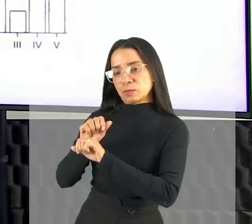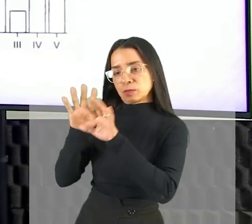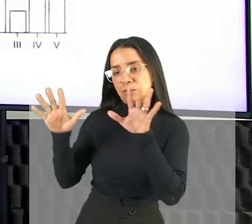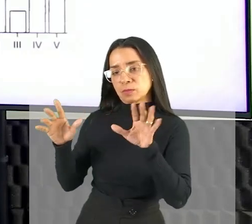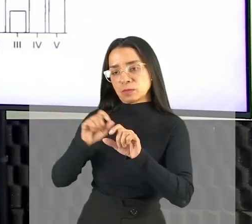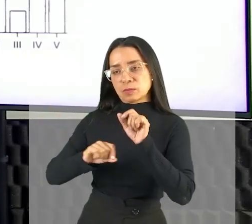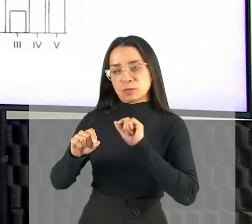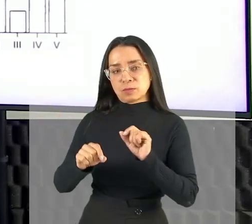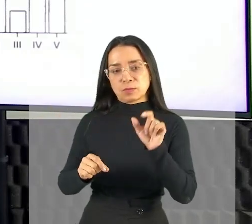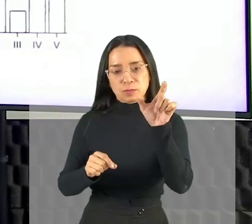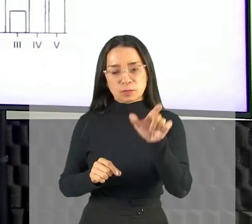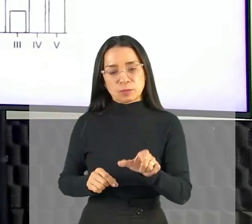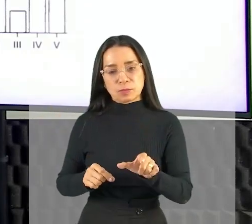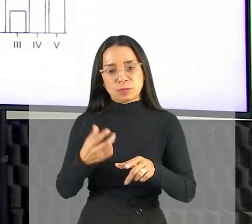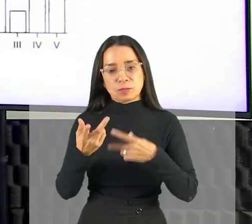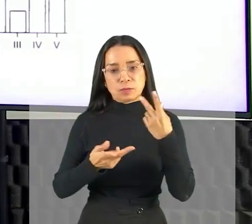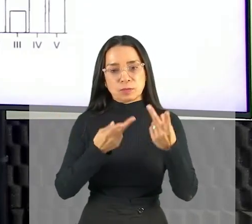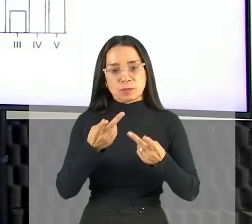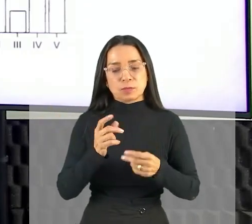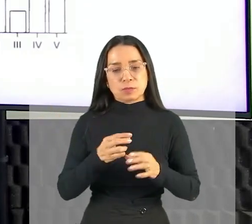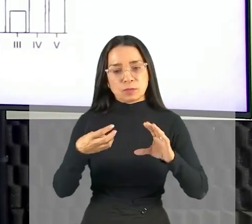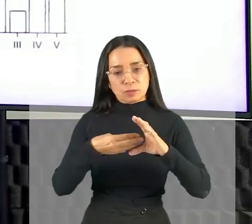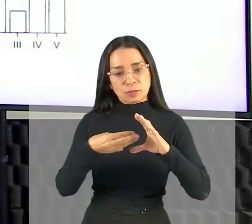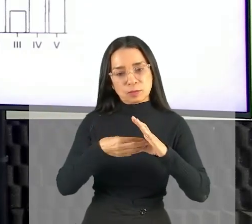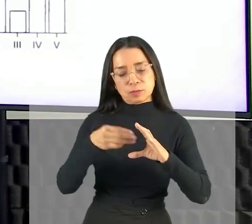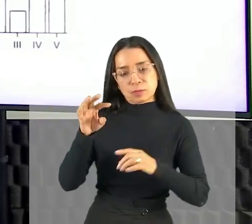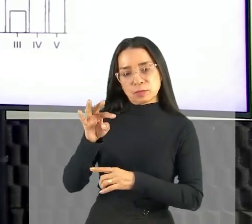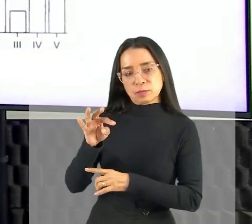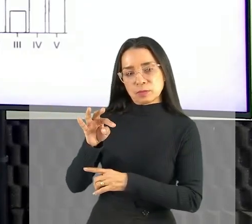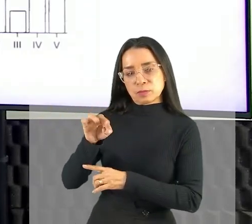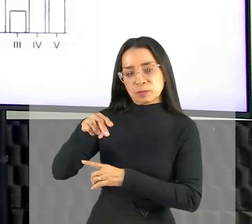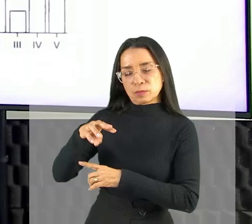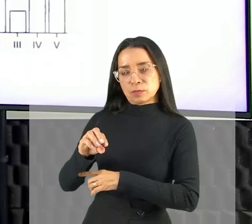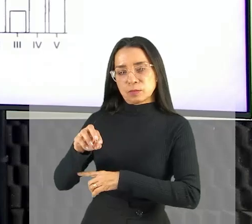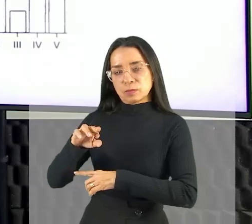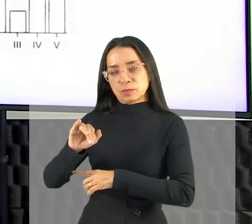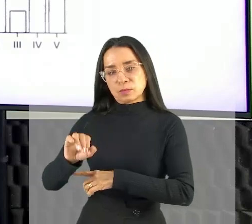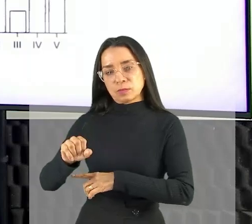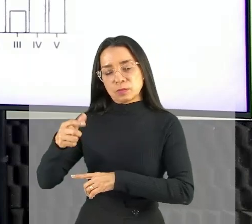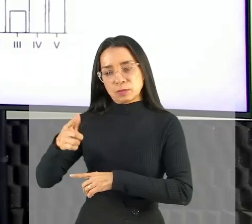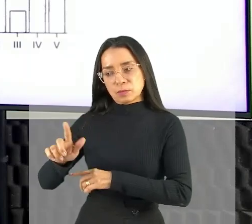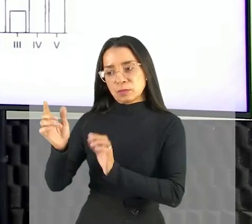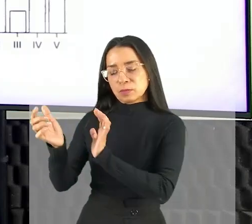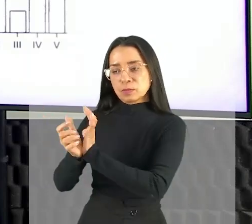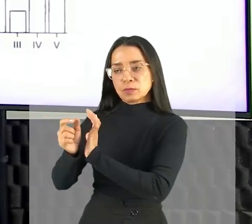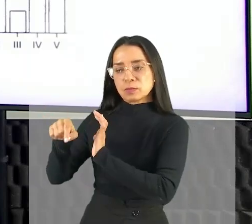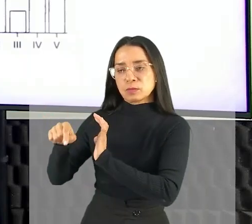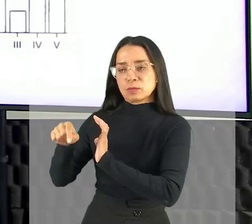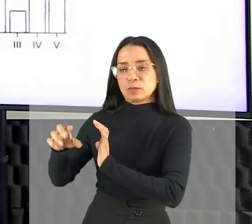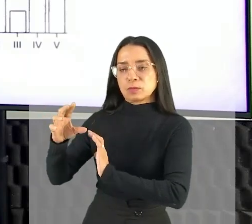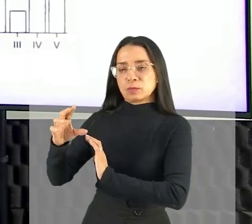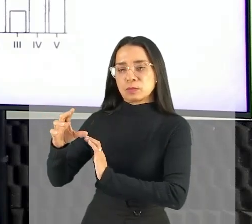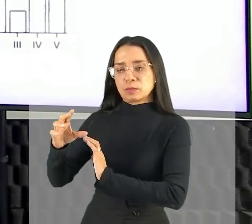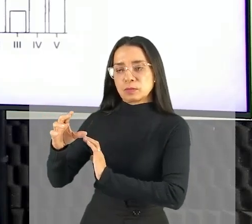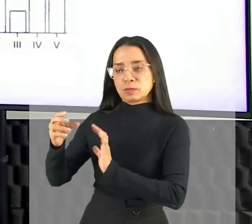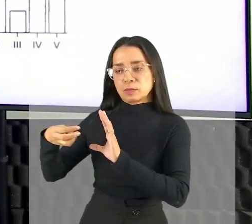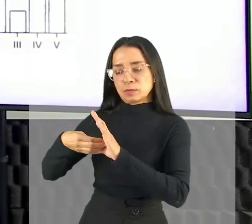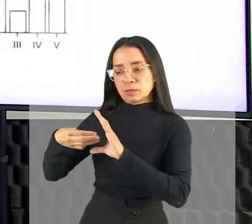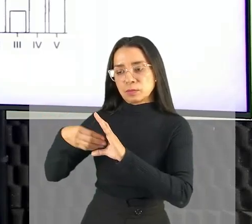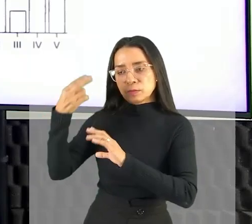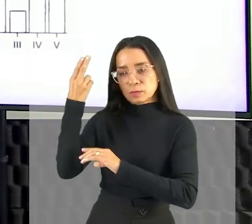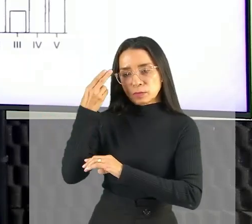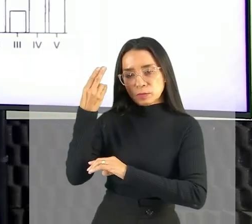preto eh fala das células tumorais e as não pintadas das células normais